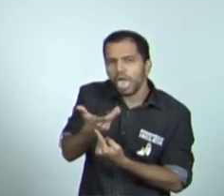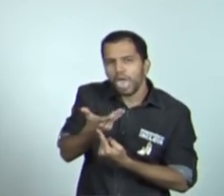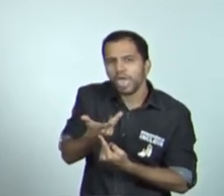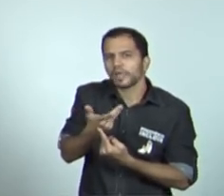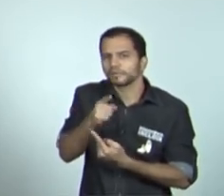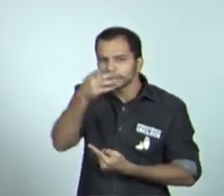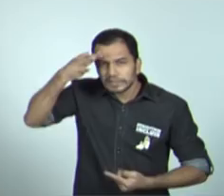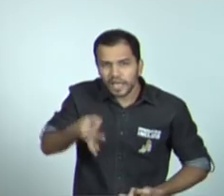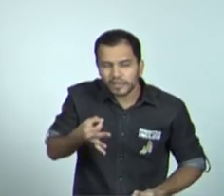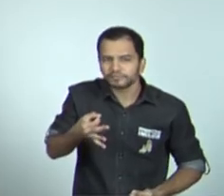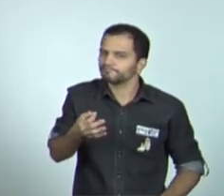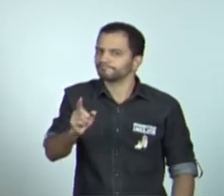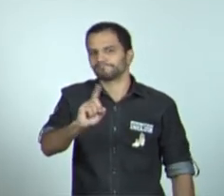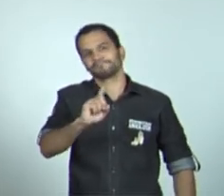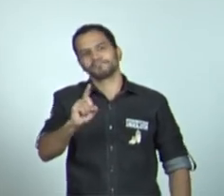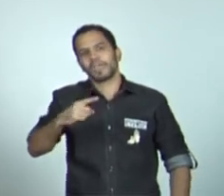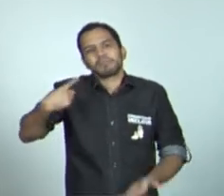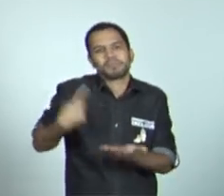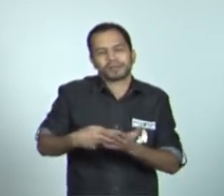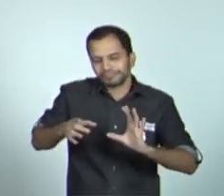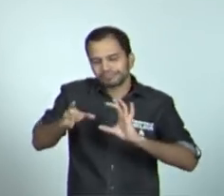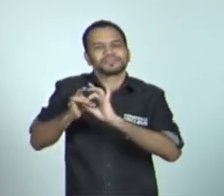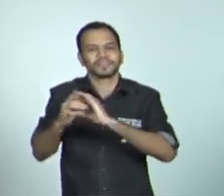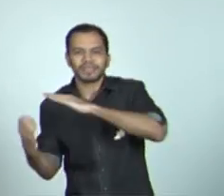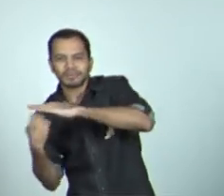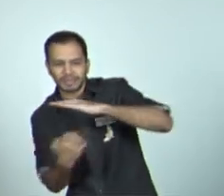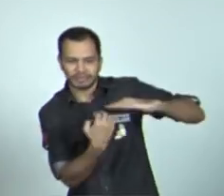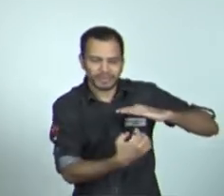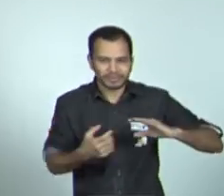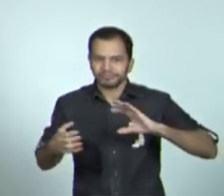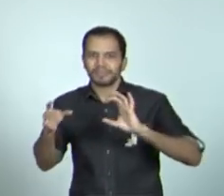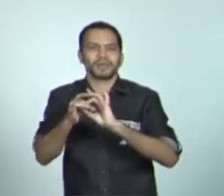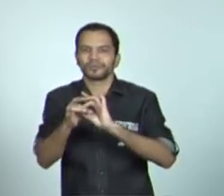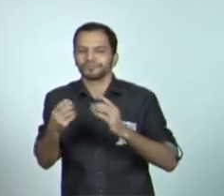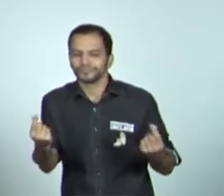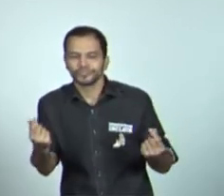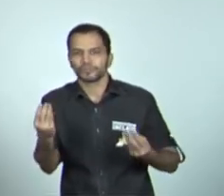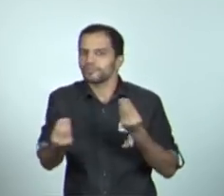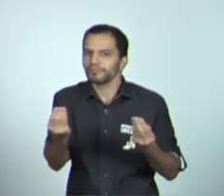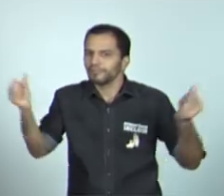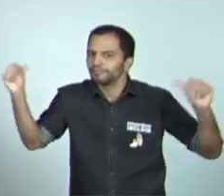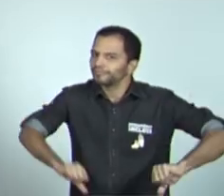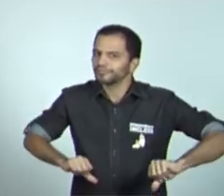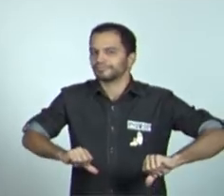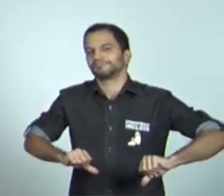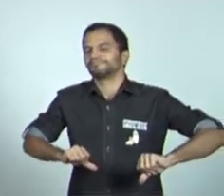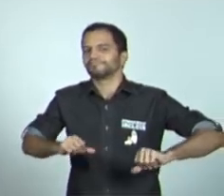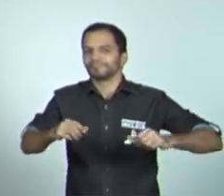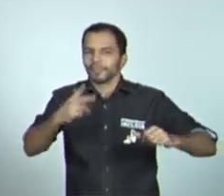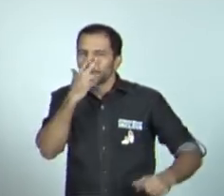tinha certeza mas não sabe qual o problema ganância toda vez que alguém te procurou uma coisa